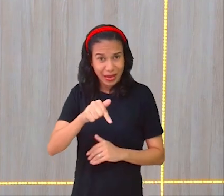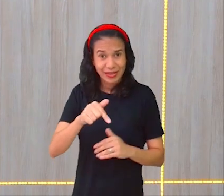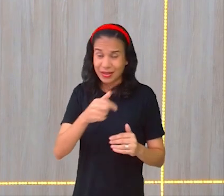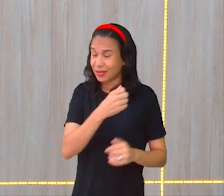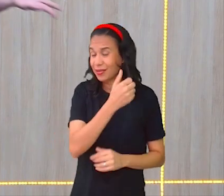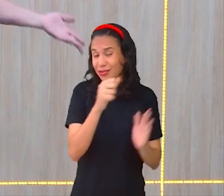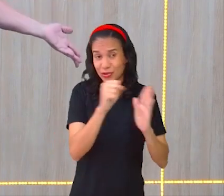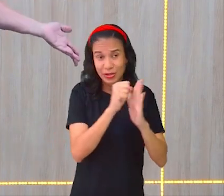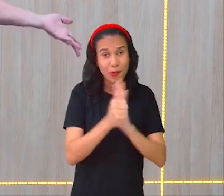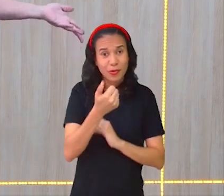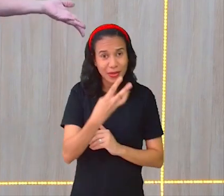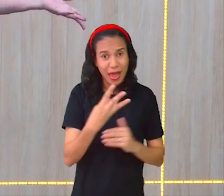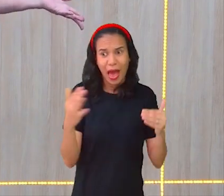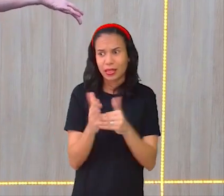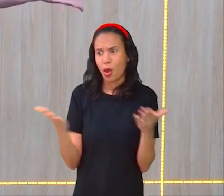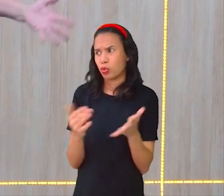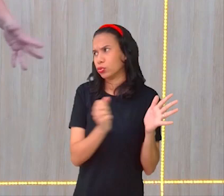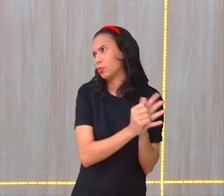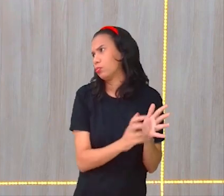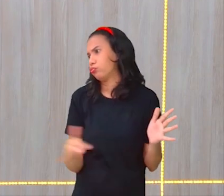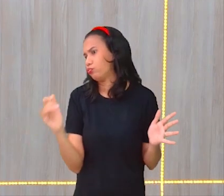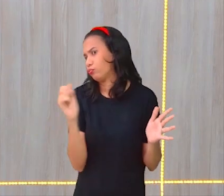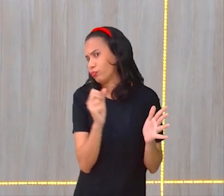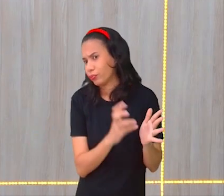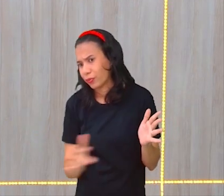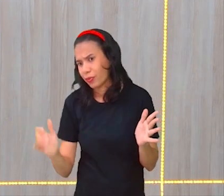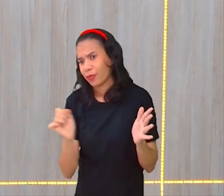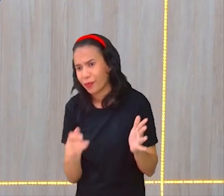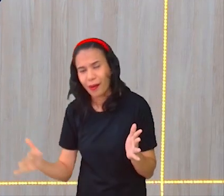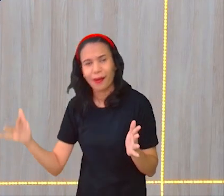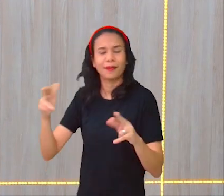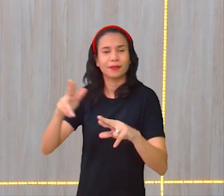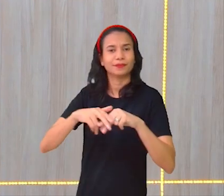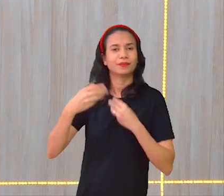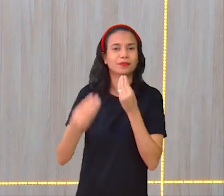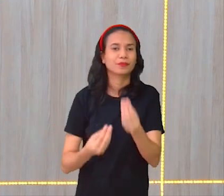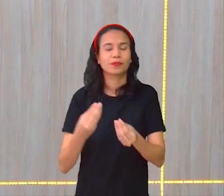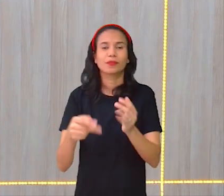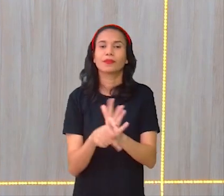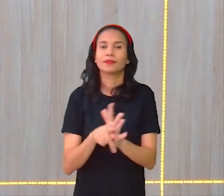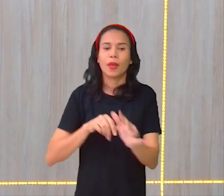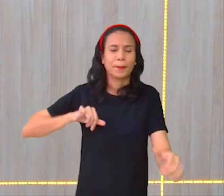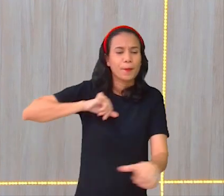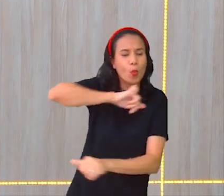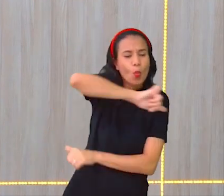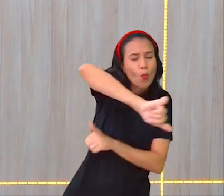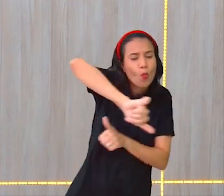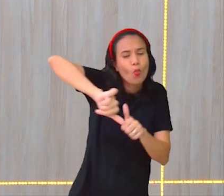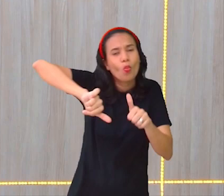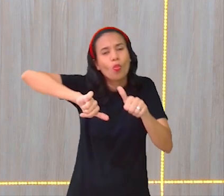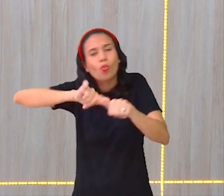água, né, passou embaixo da ponte, digamos assim. Então, foram mudando,